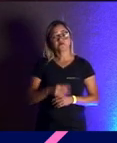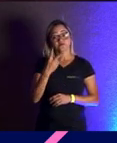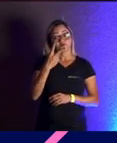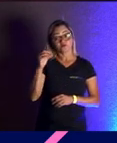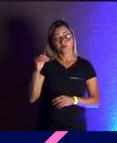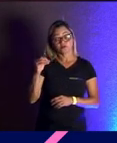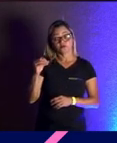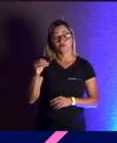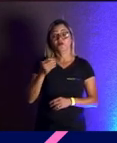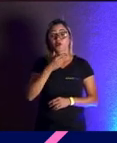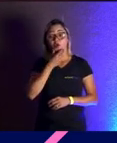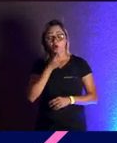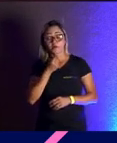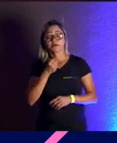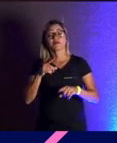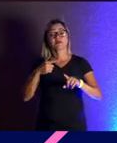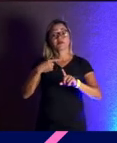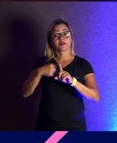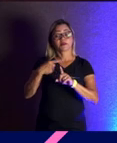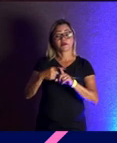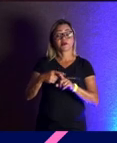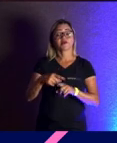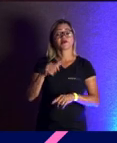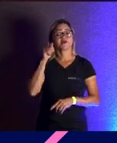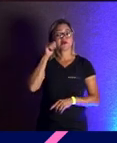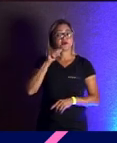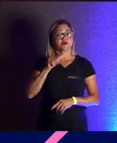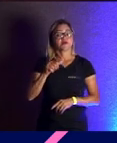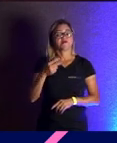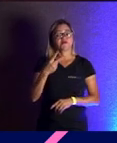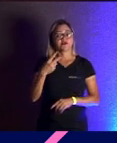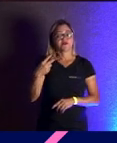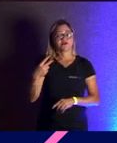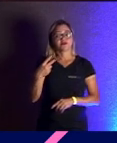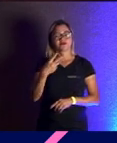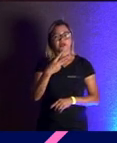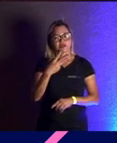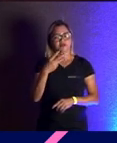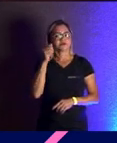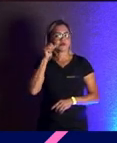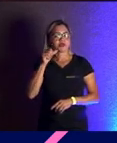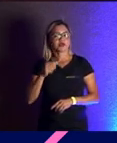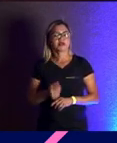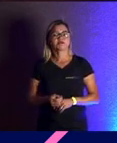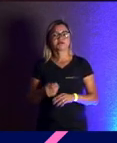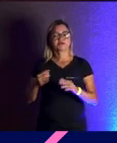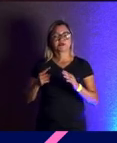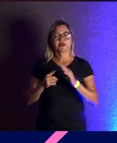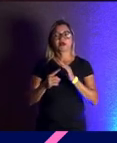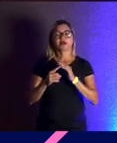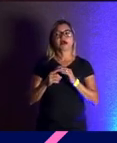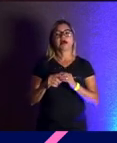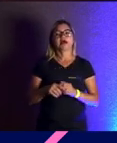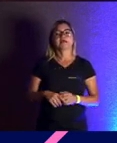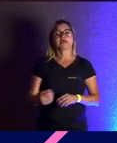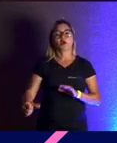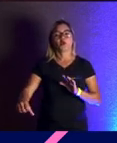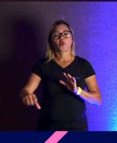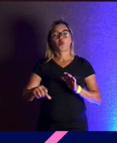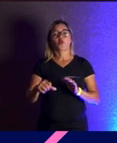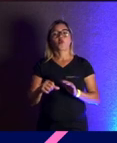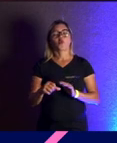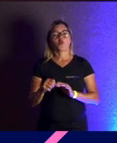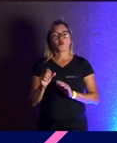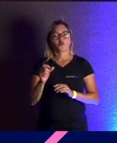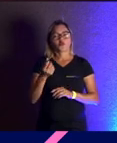que o período compreendeu de 64, desde o primeiro momento de golpe até 1970, e que foi uma prática em